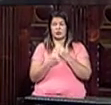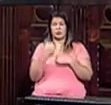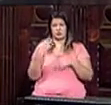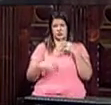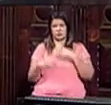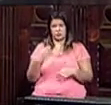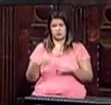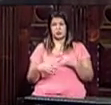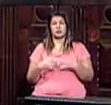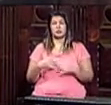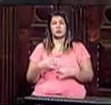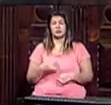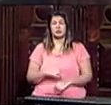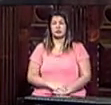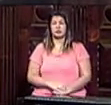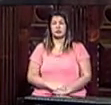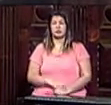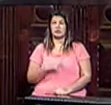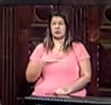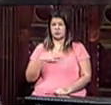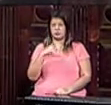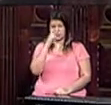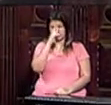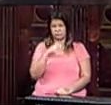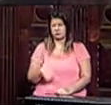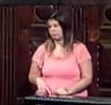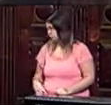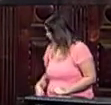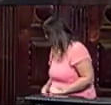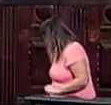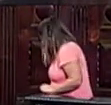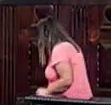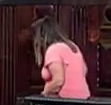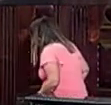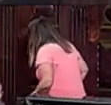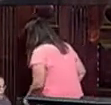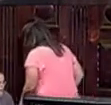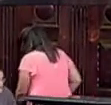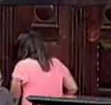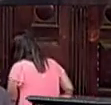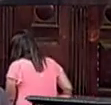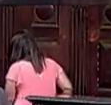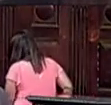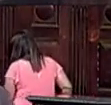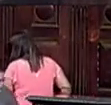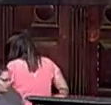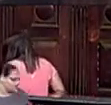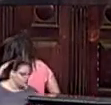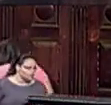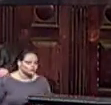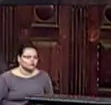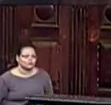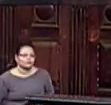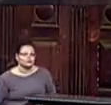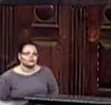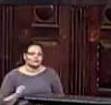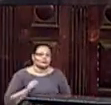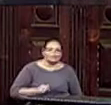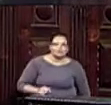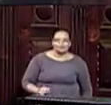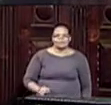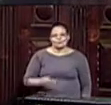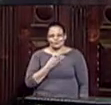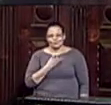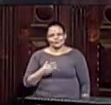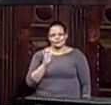Justiça. Eu nunca entendi por que o governo federal tem necessidade de ter uma polícia para chamar